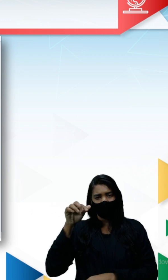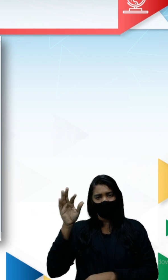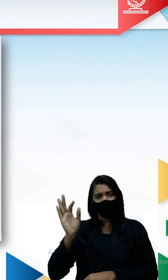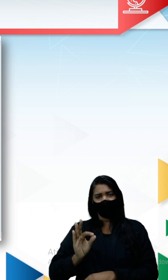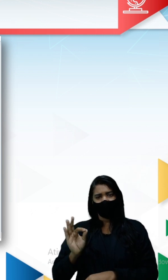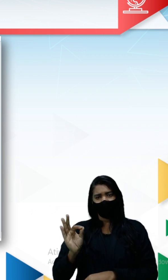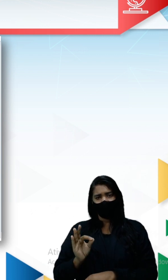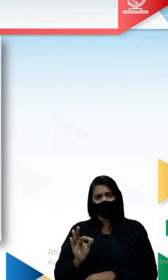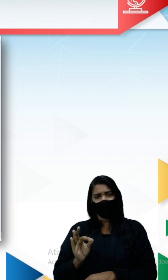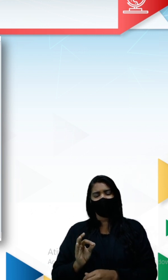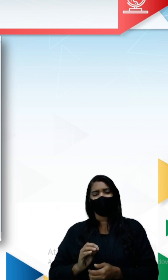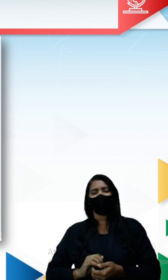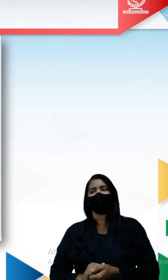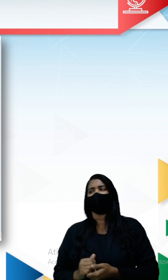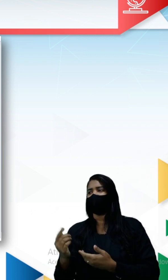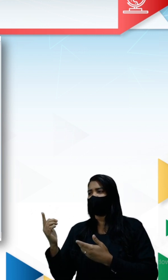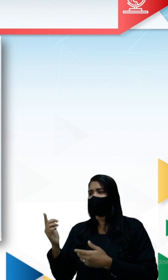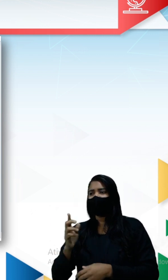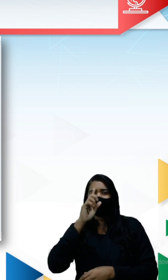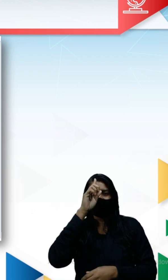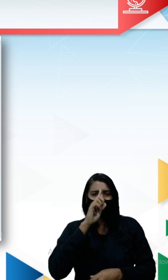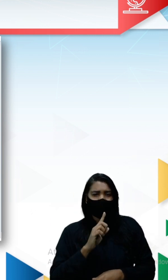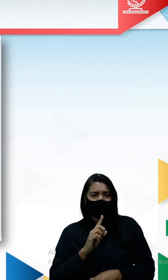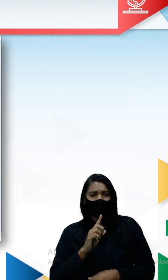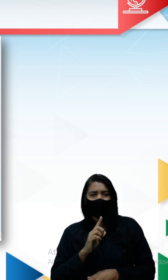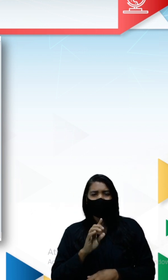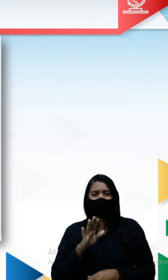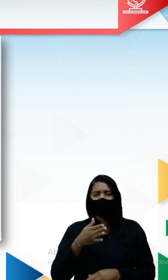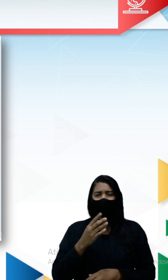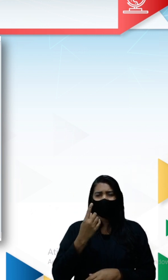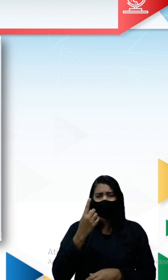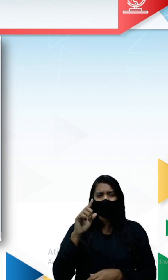7,52%. Aí no amarelo tá